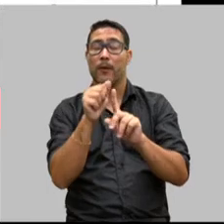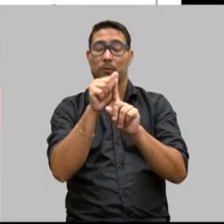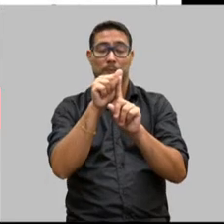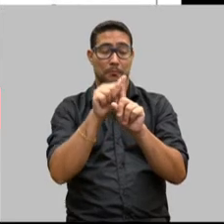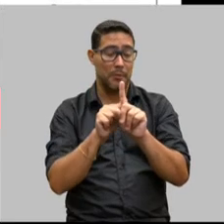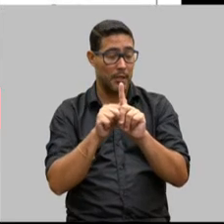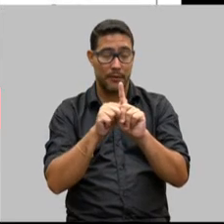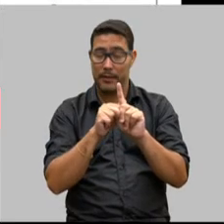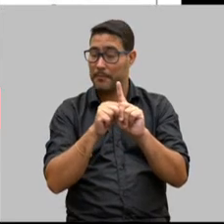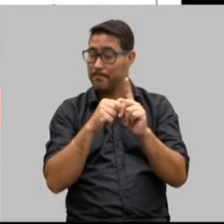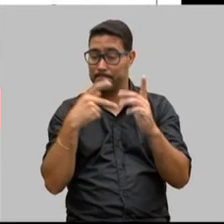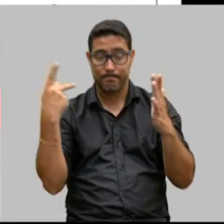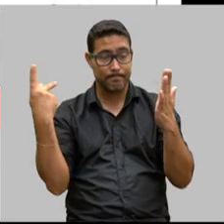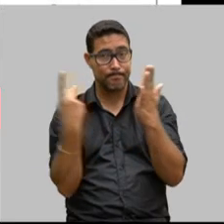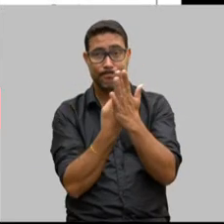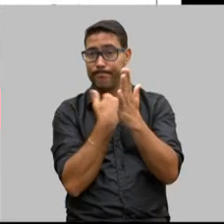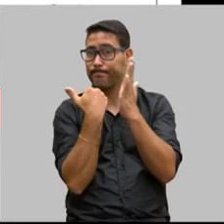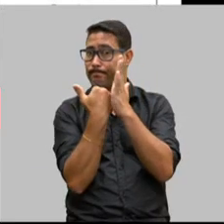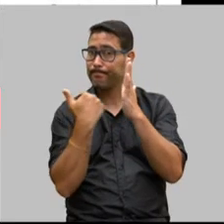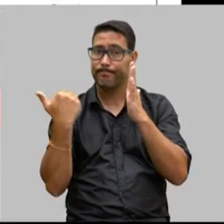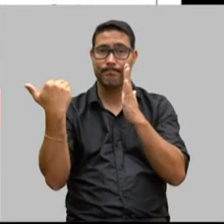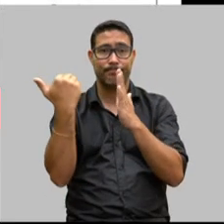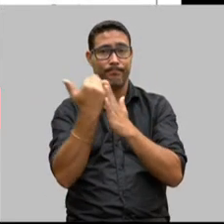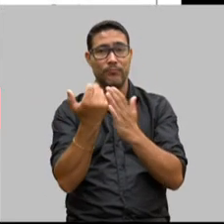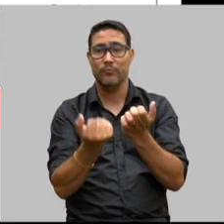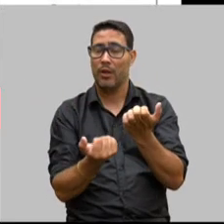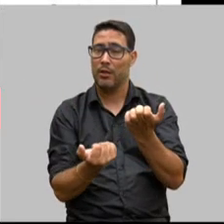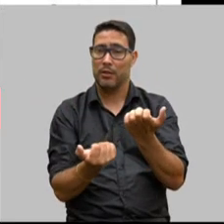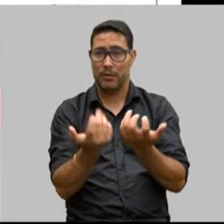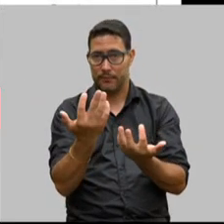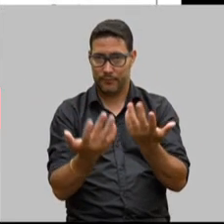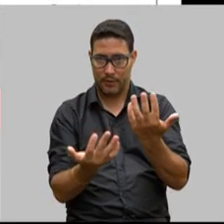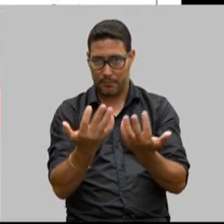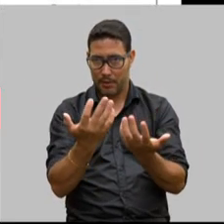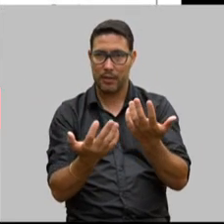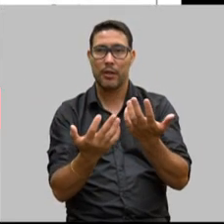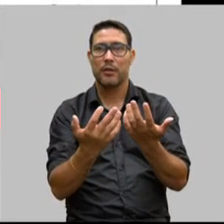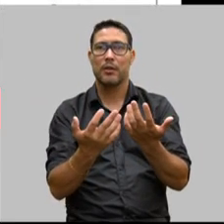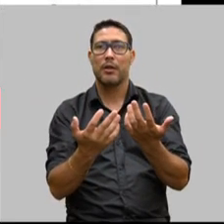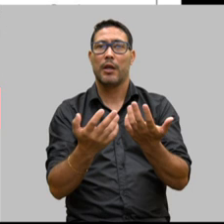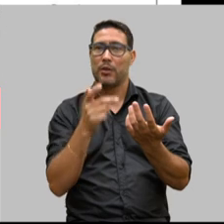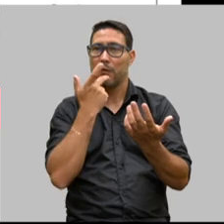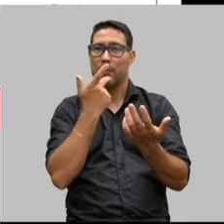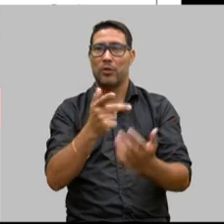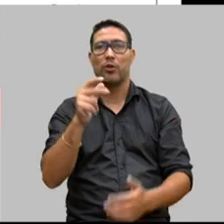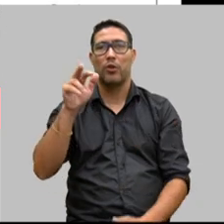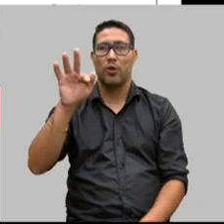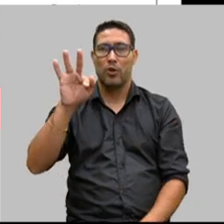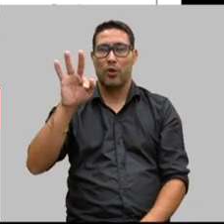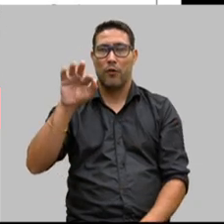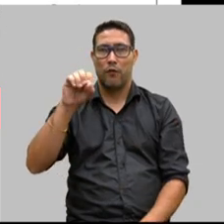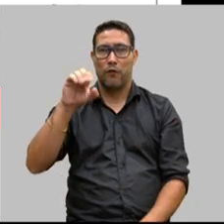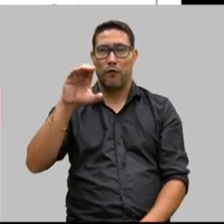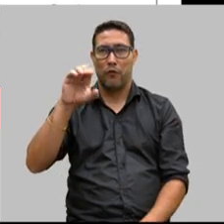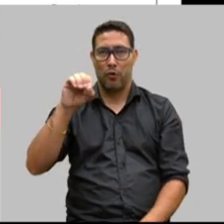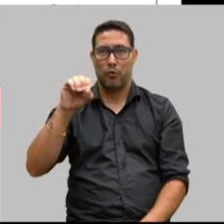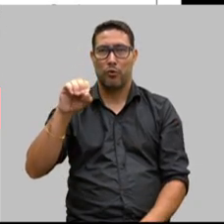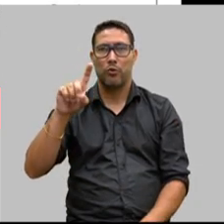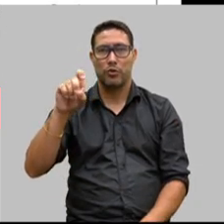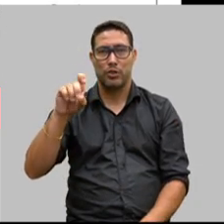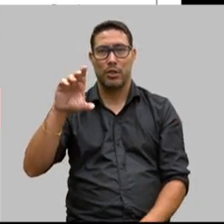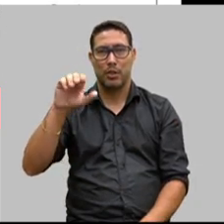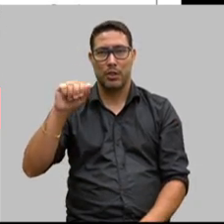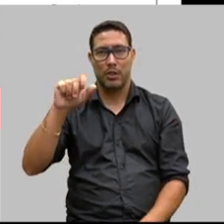de queimadas, aqui eu estou chamando de focos de calor, porque nós utilizamos informação de satélites, e